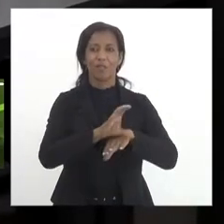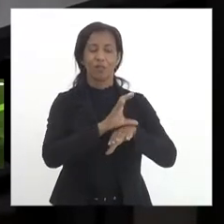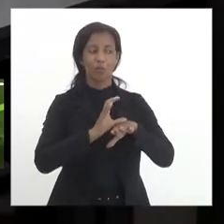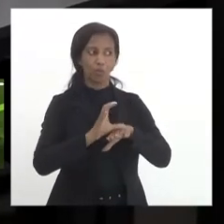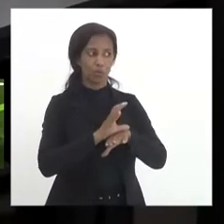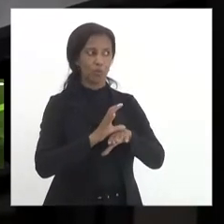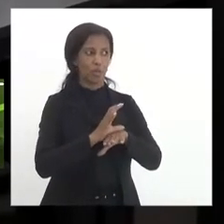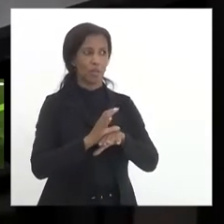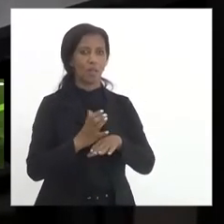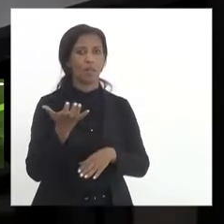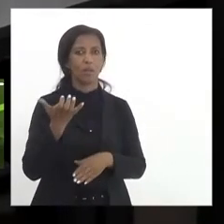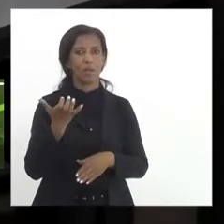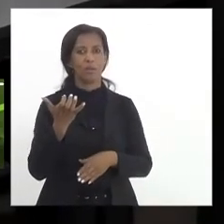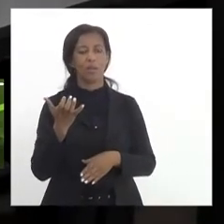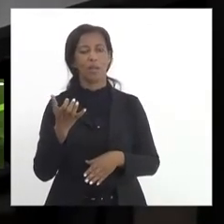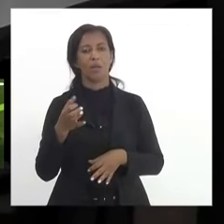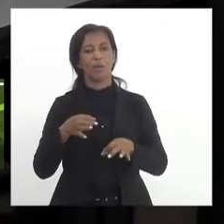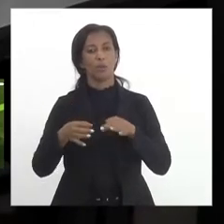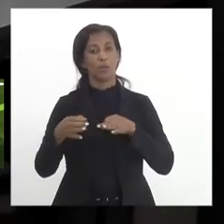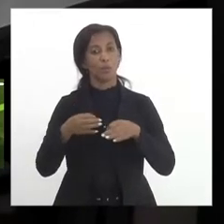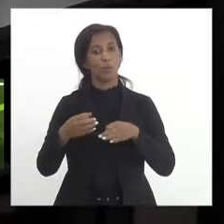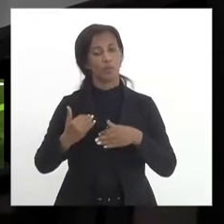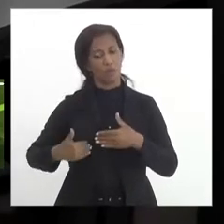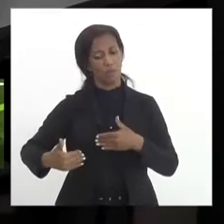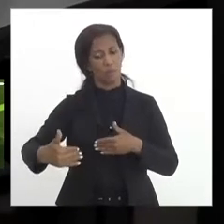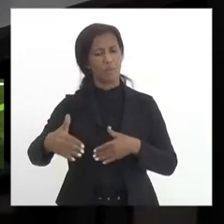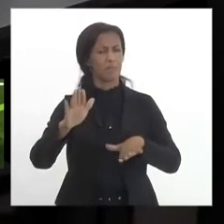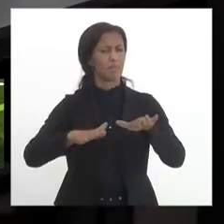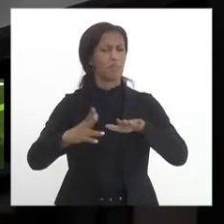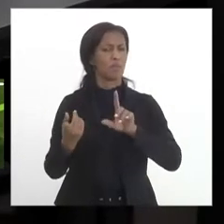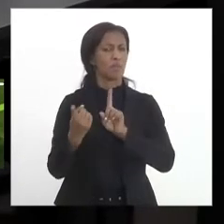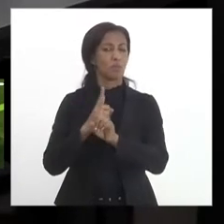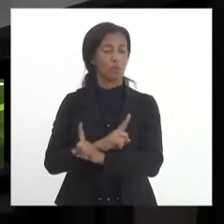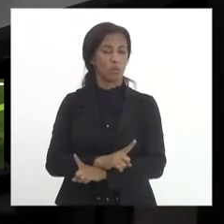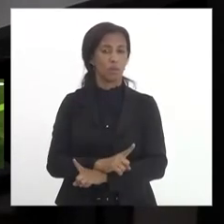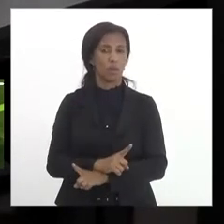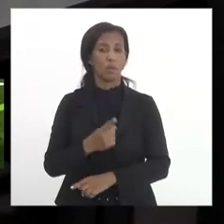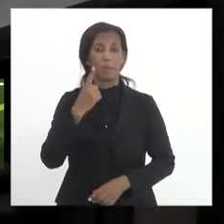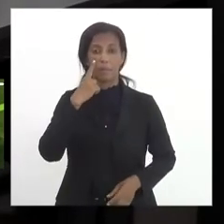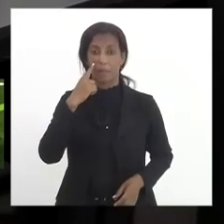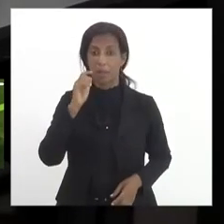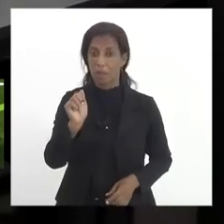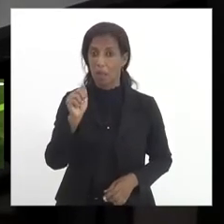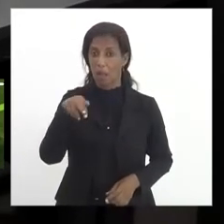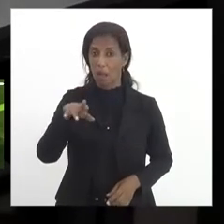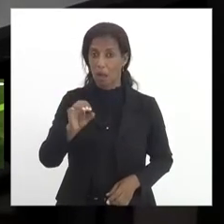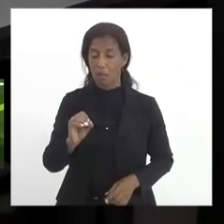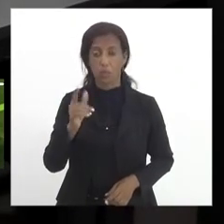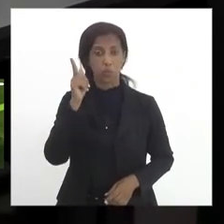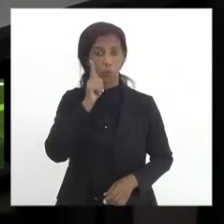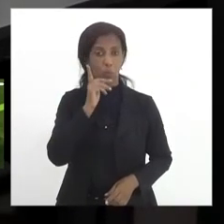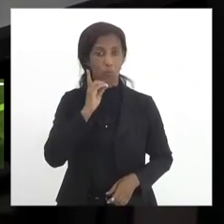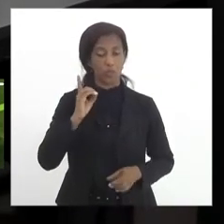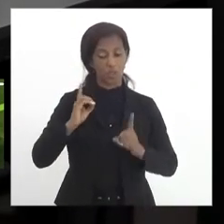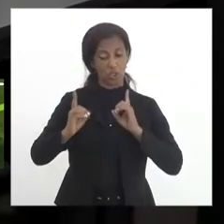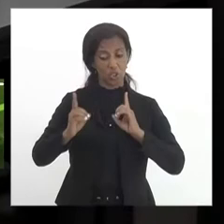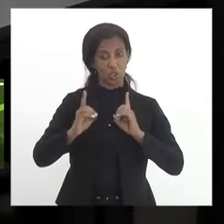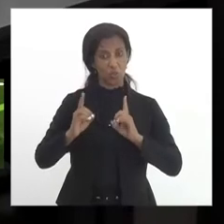quero que o projeto avance, mesmo sendo contrário ao projeto. Para que o deputado Anderson Moraes tenha condição de debater a matéria e